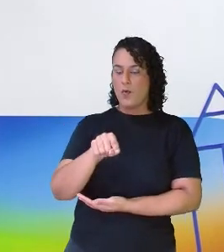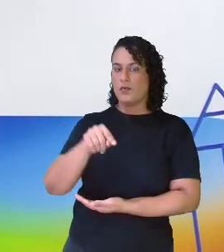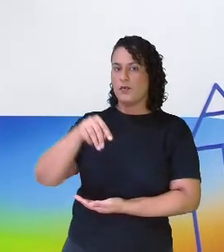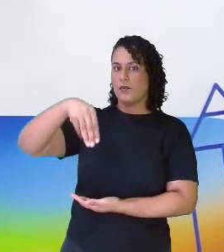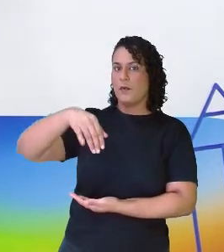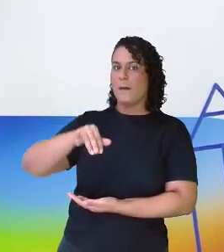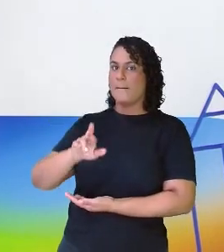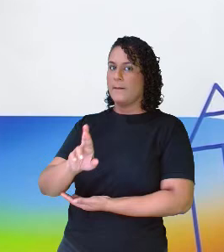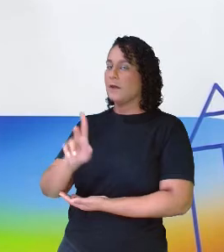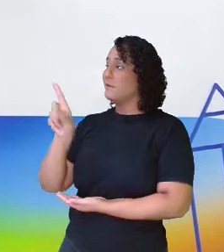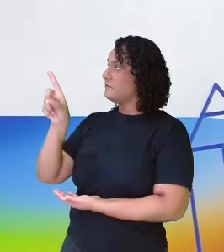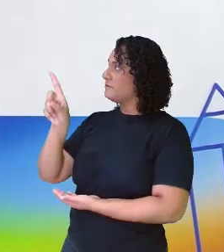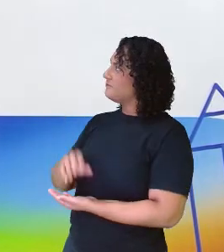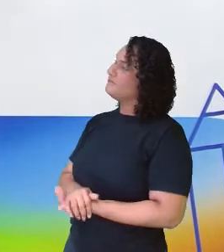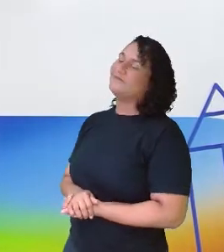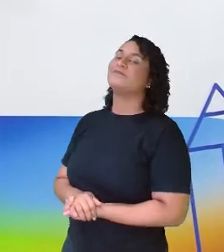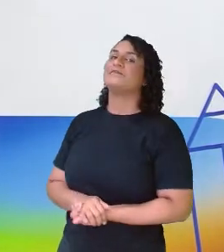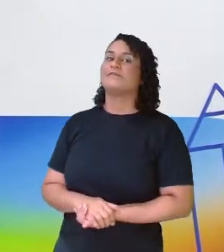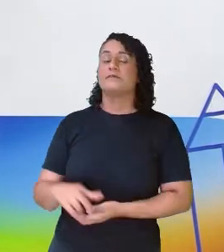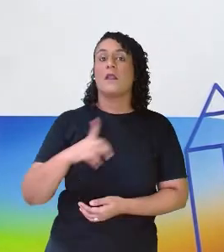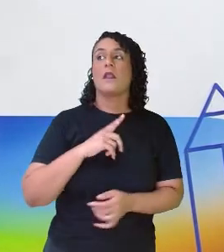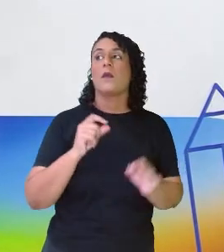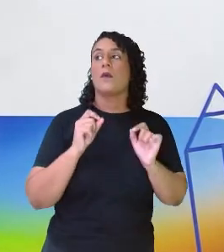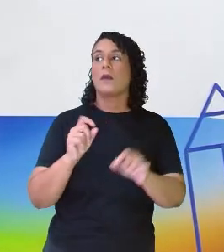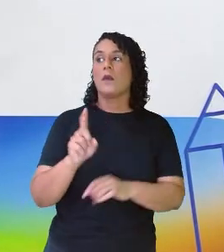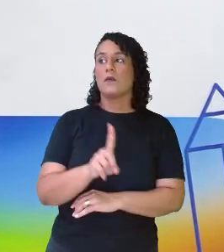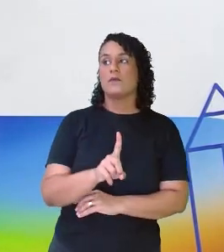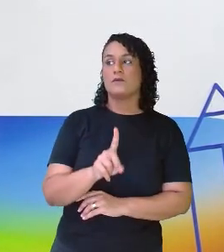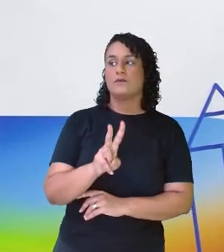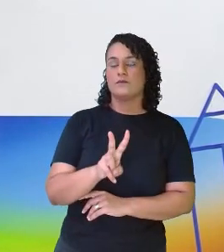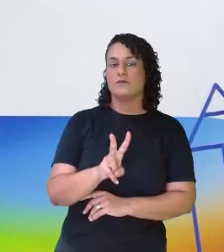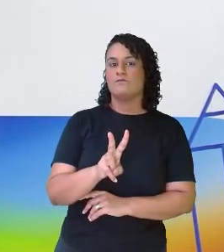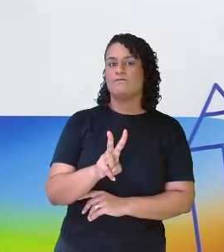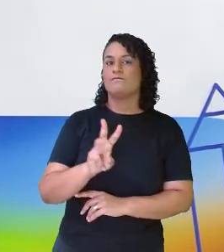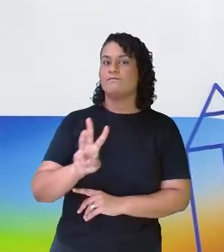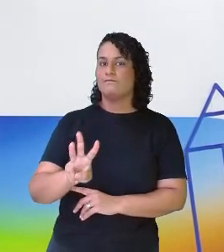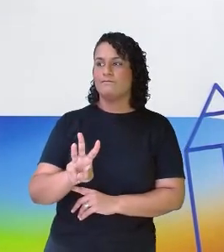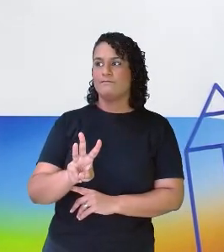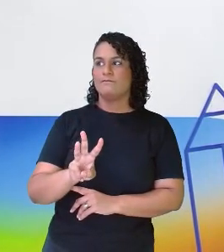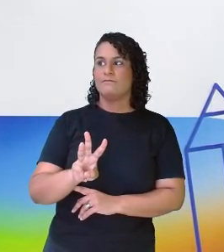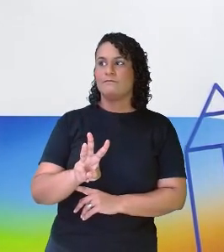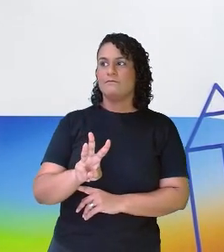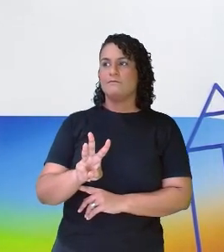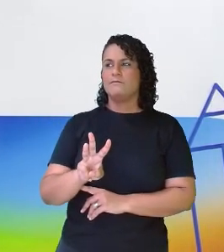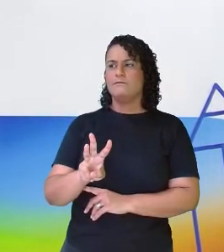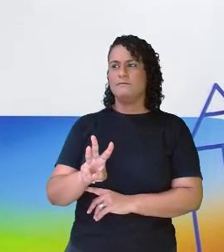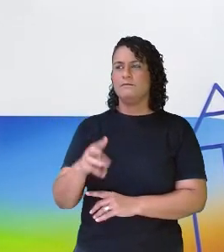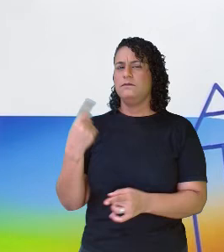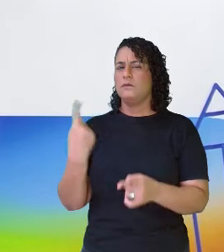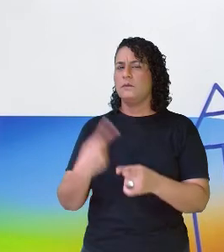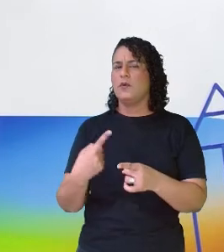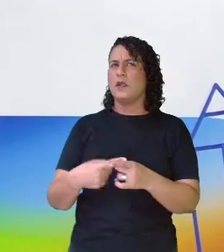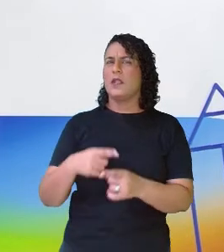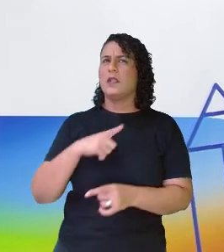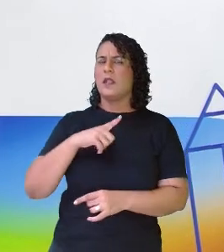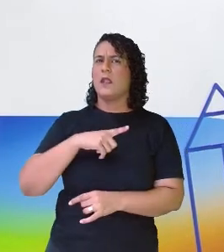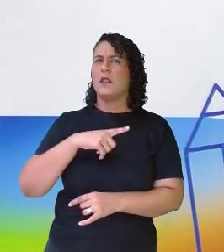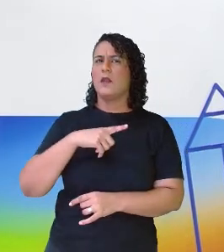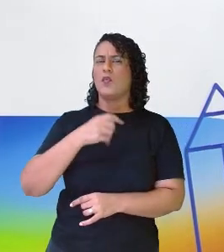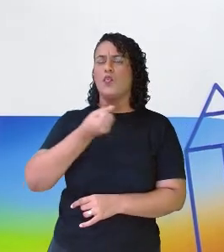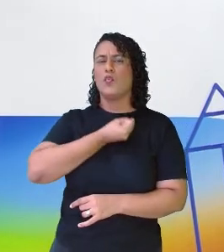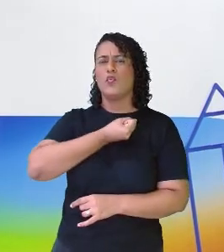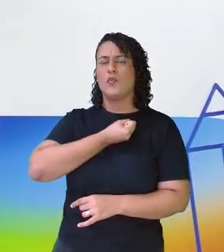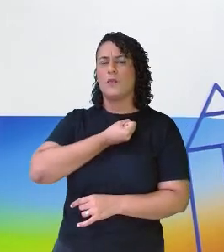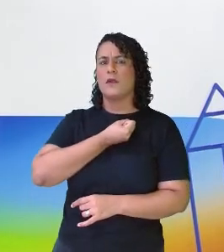mi. Aí aqui, ó, tem 1, 2 e 3. Por que tem esses numerozinhos? Porque cada um é